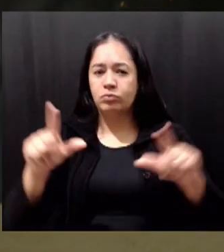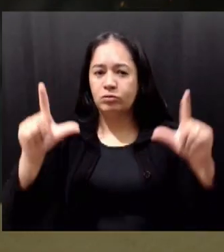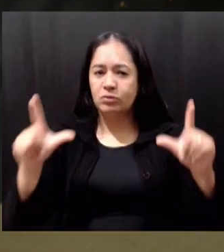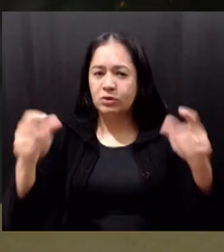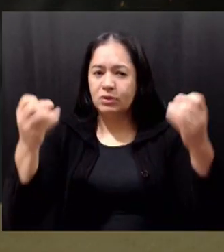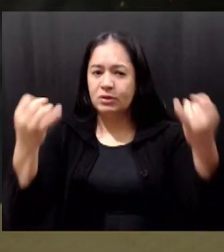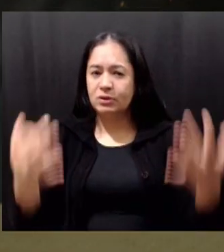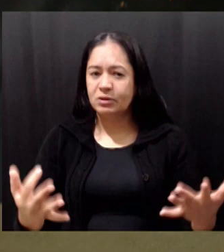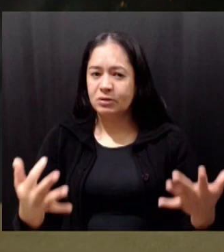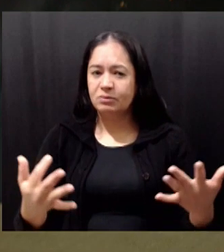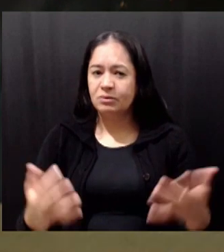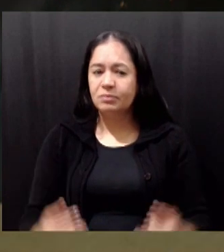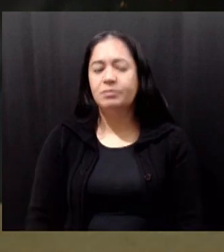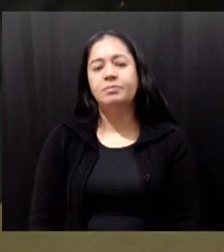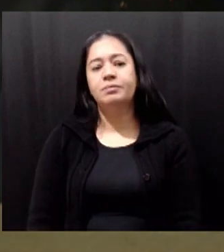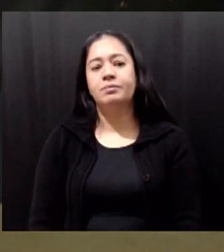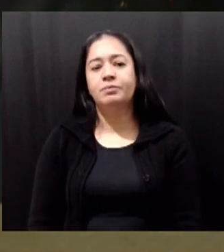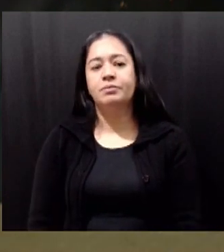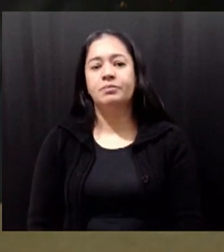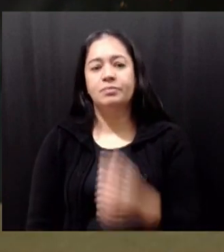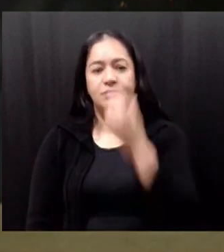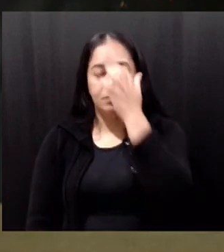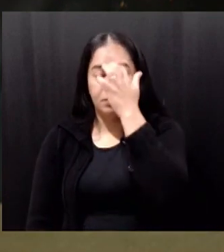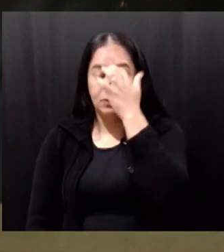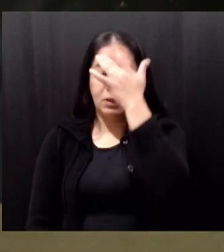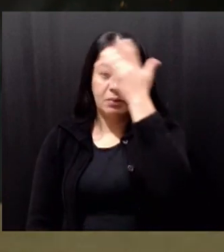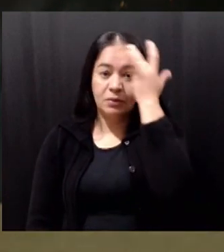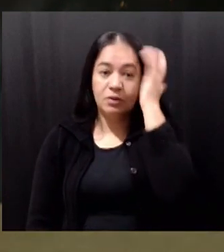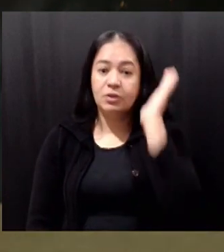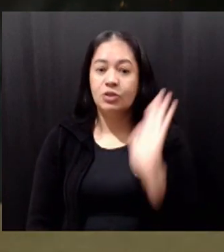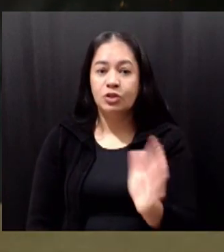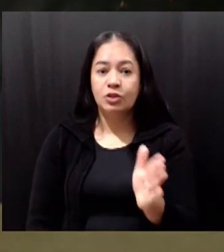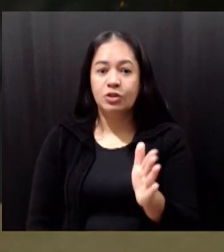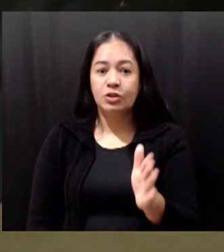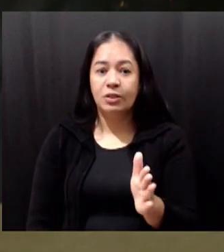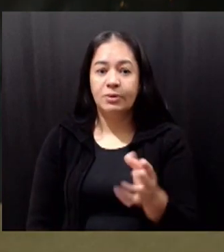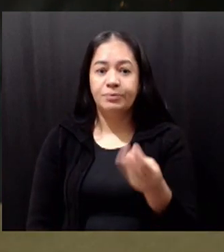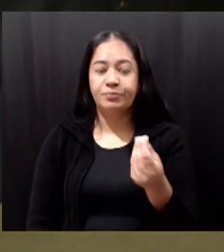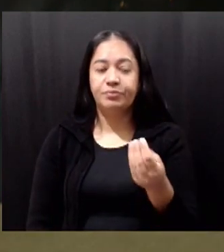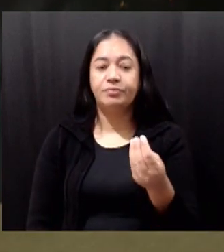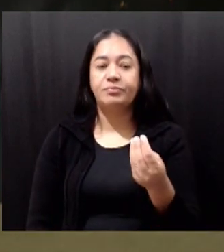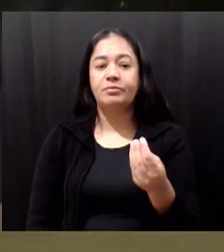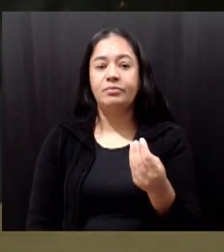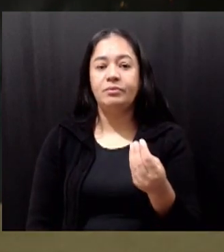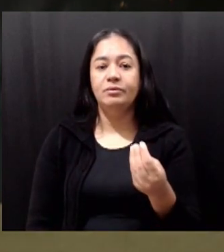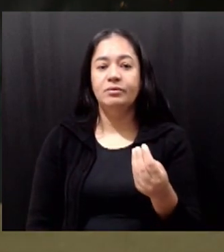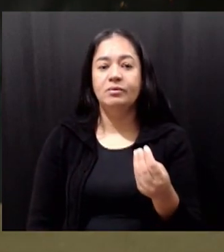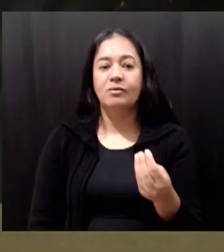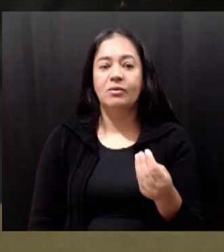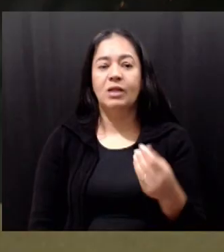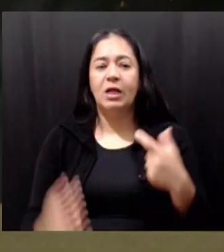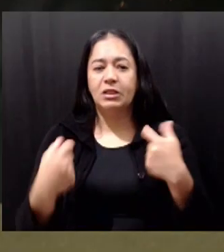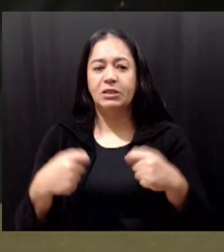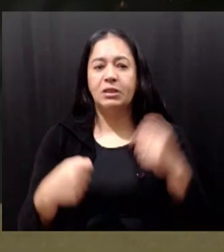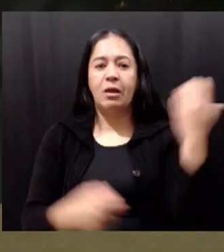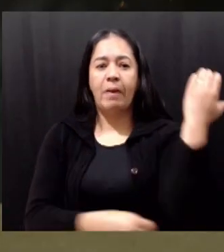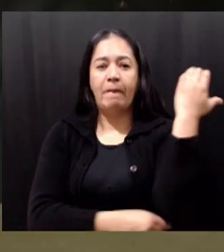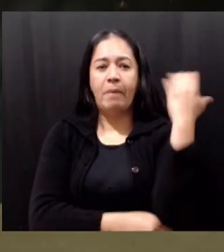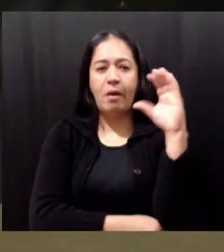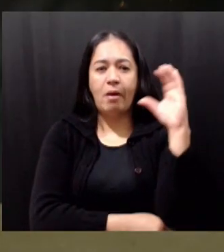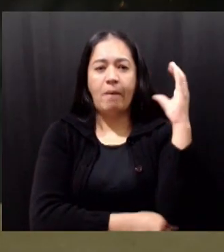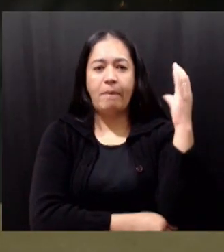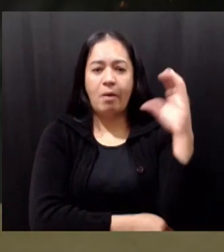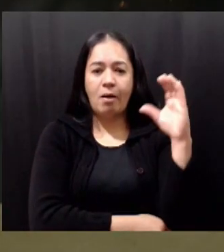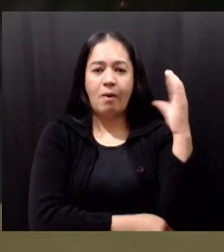desconexão? Falando o pessoal já está perdendo aquela necessidade de postar coisas aqui e agora,